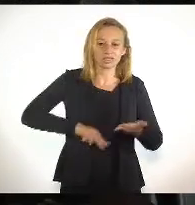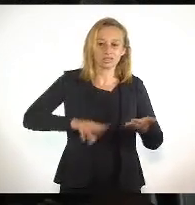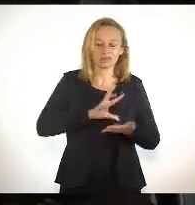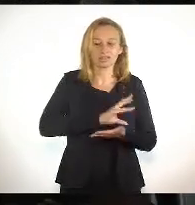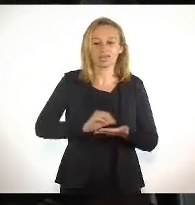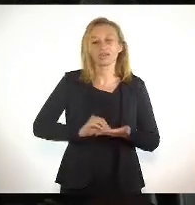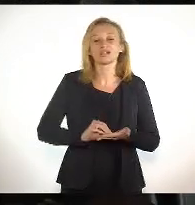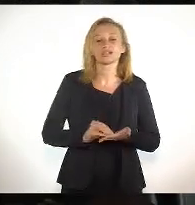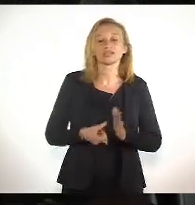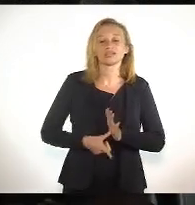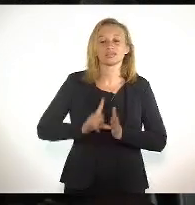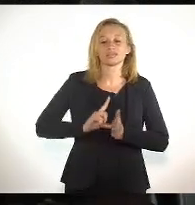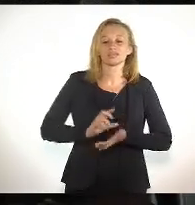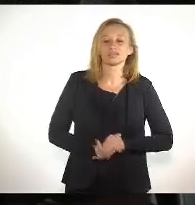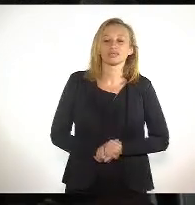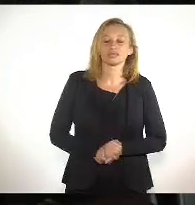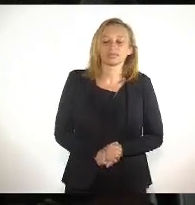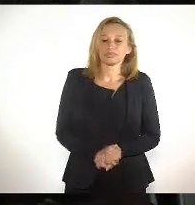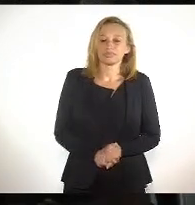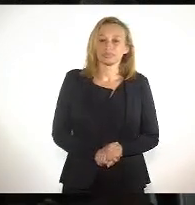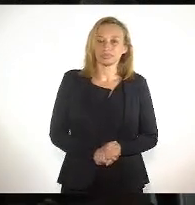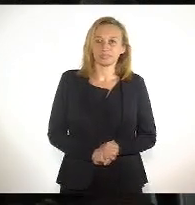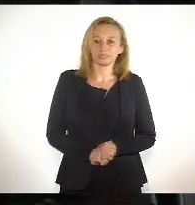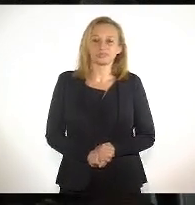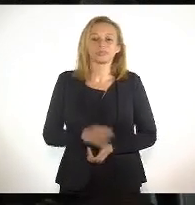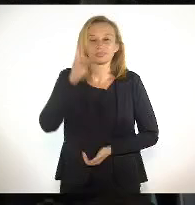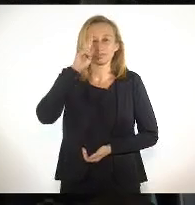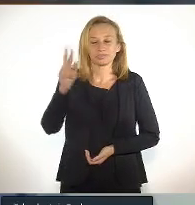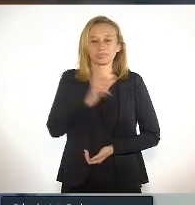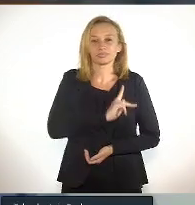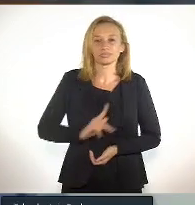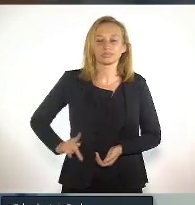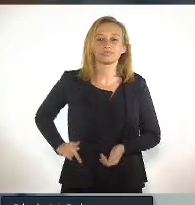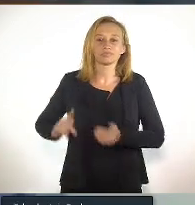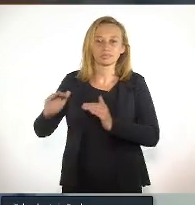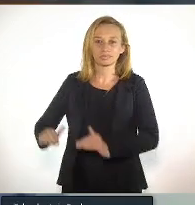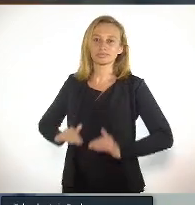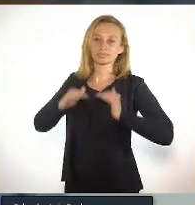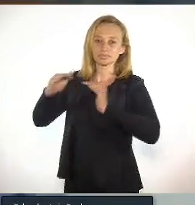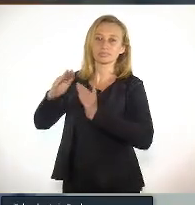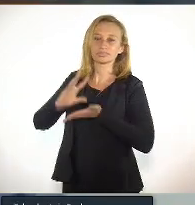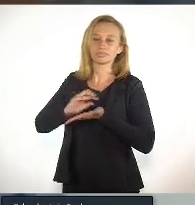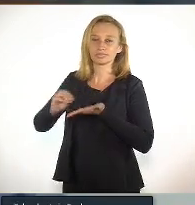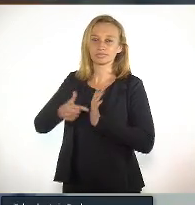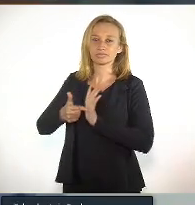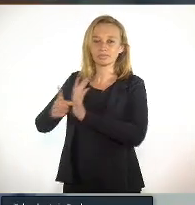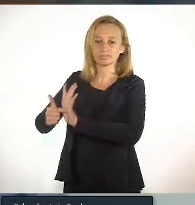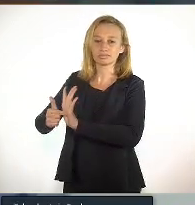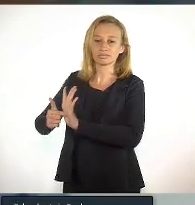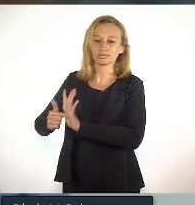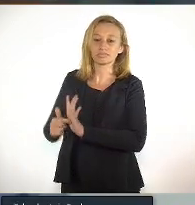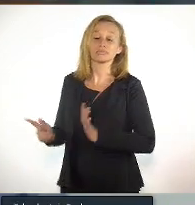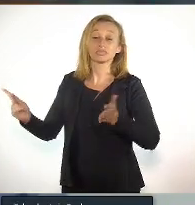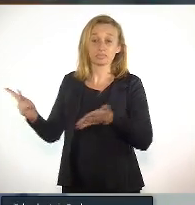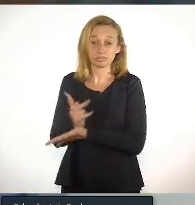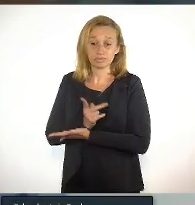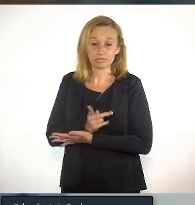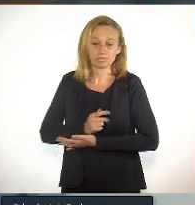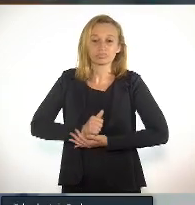ata da sessão anterior. Senhor presidente, a ata reflete com exatidão